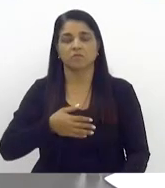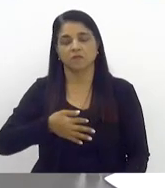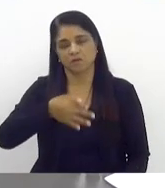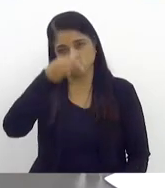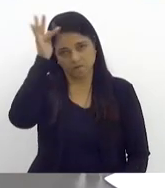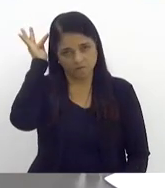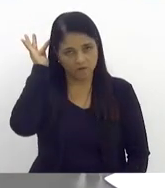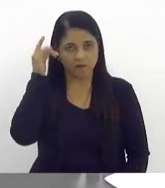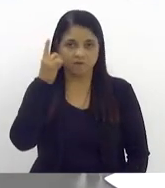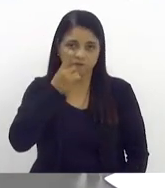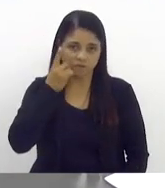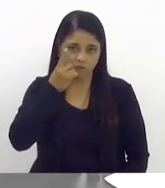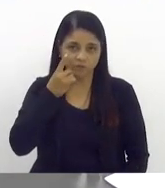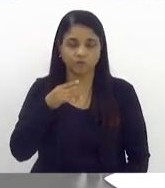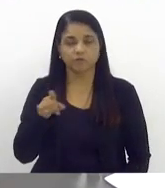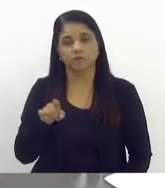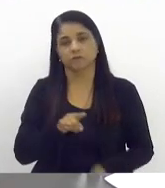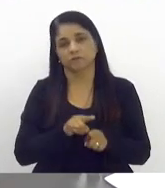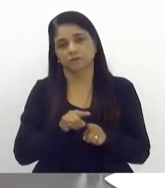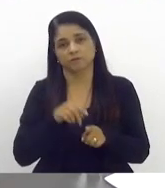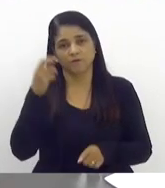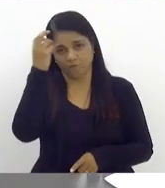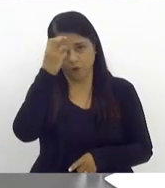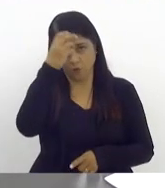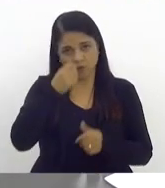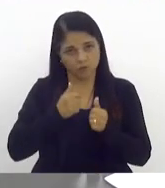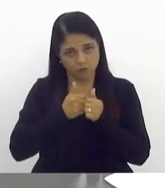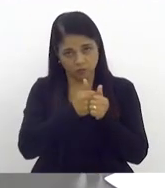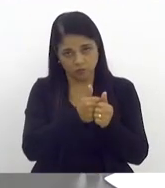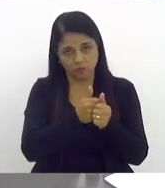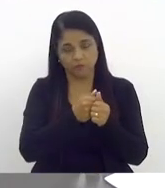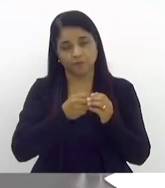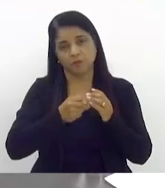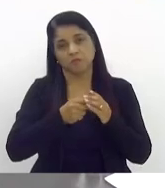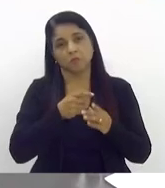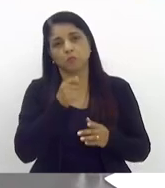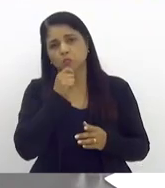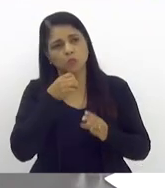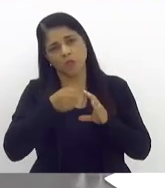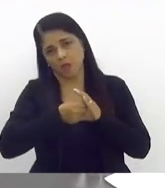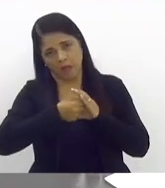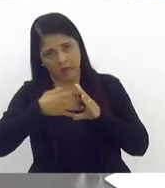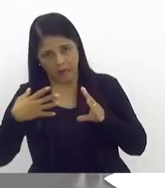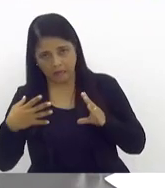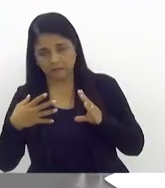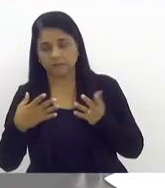Verônica. Ainda que não tenha dado caráter de